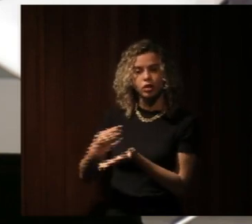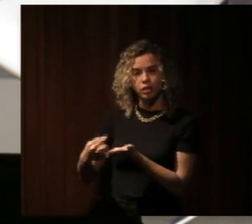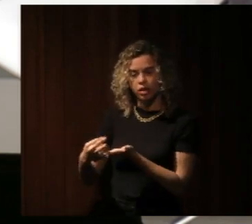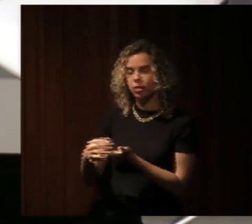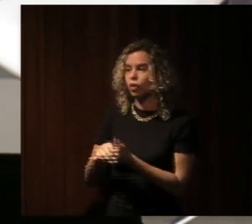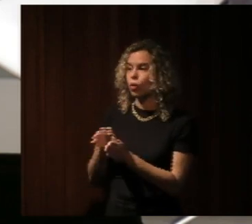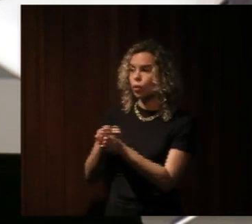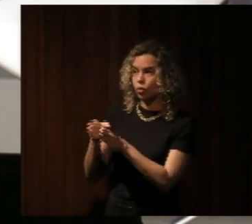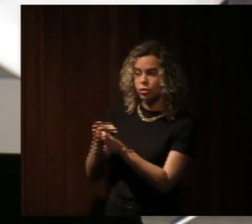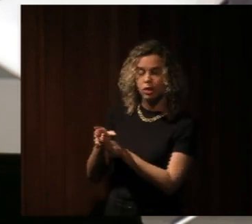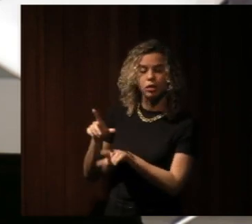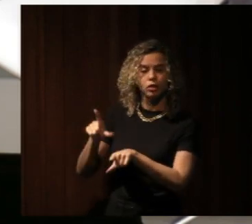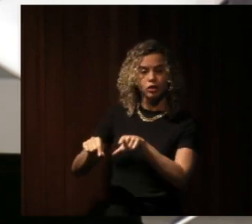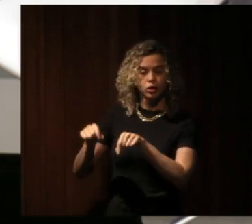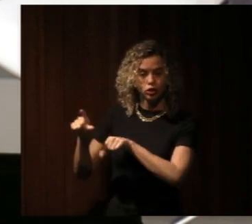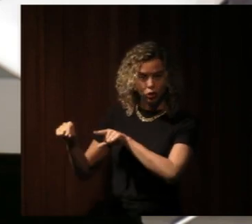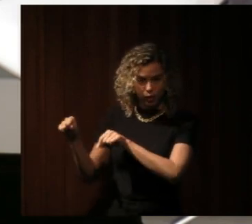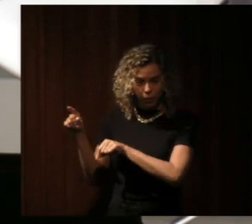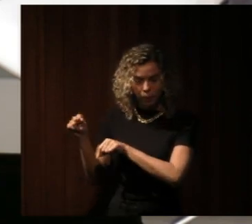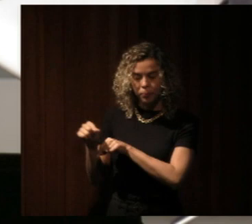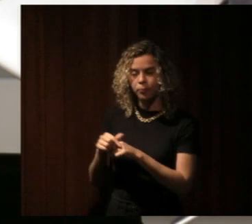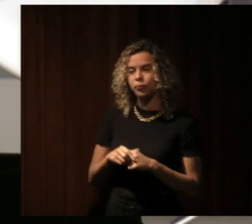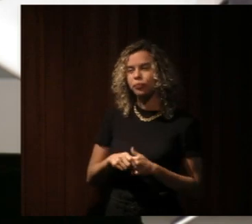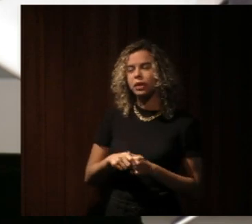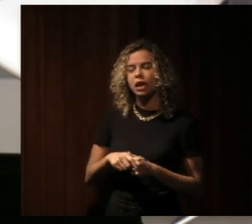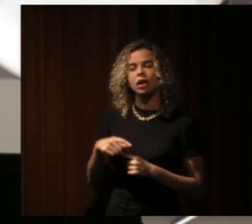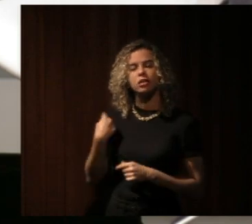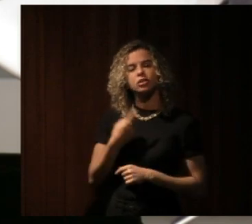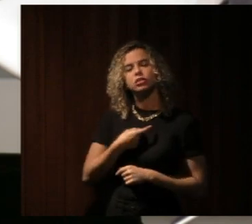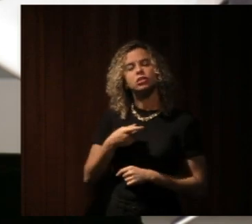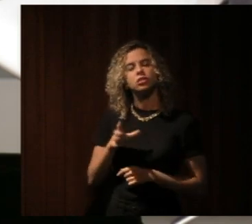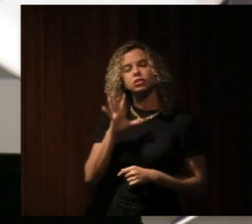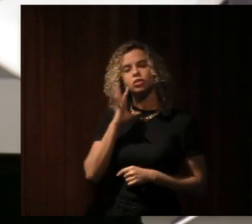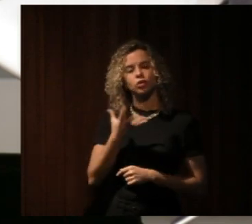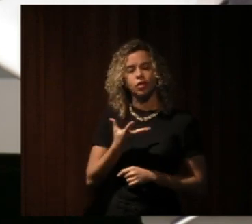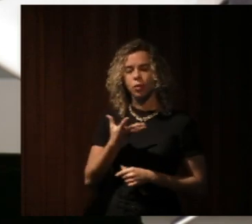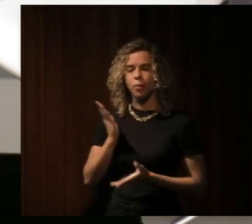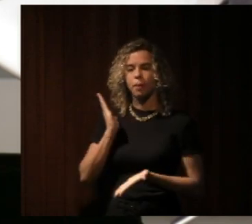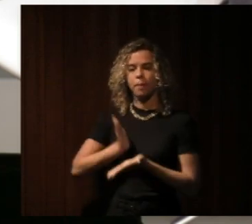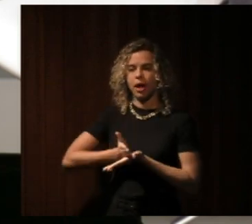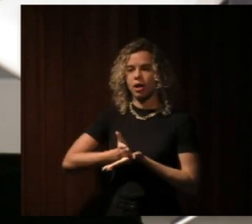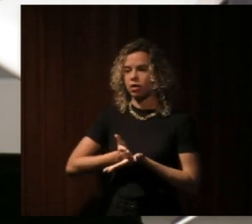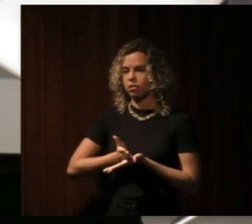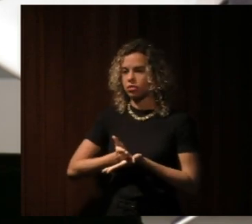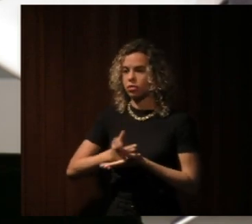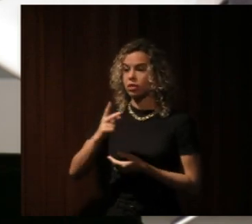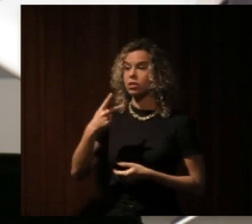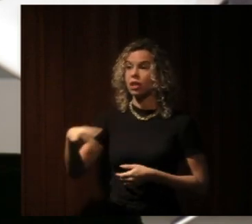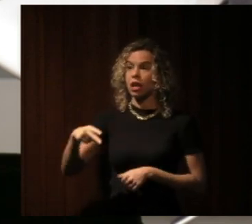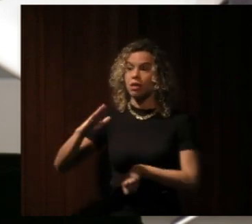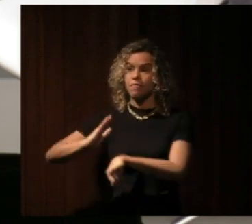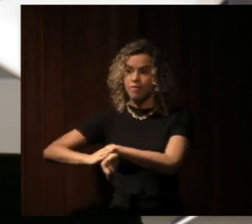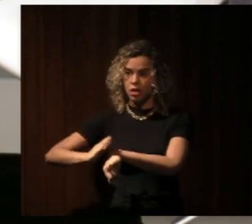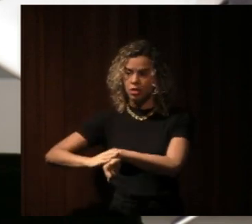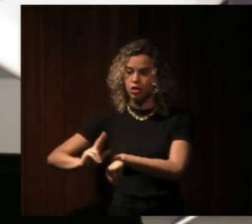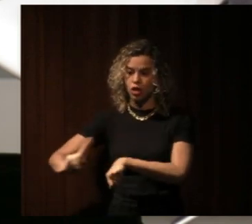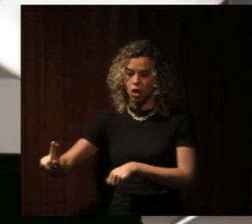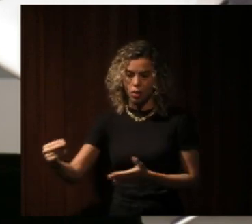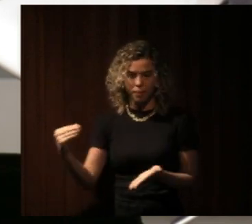editorial e na ocasião ali decidiu-se parar de publicar o nome do